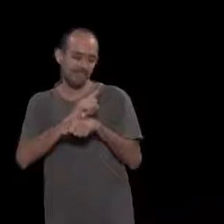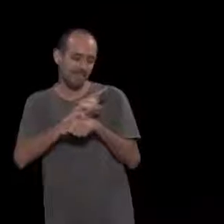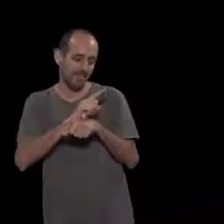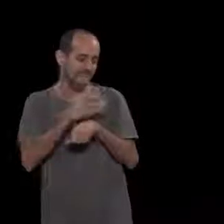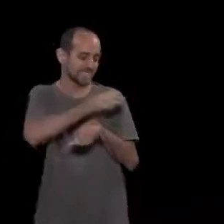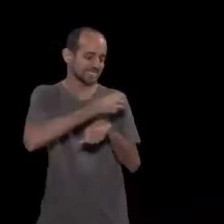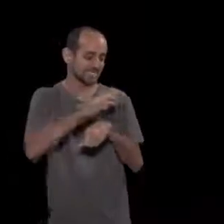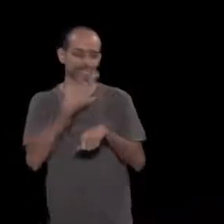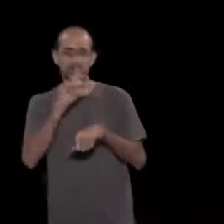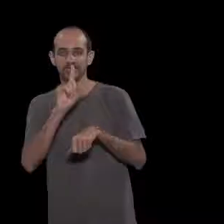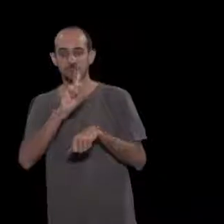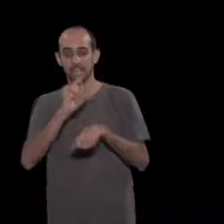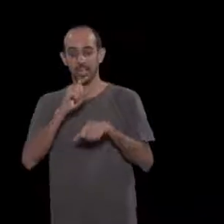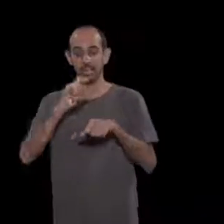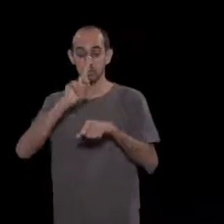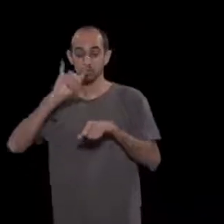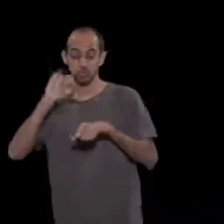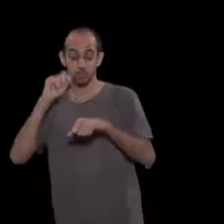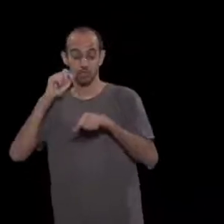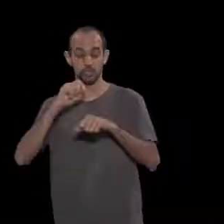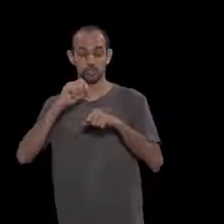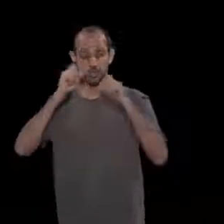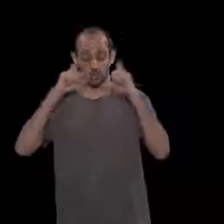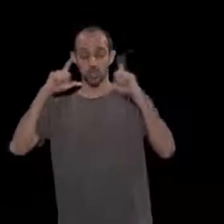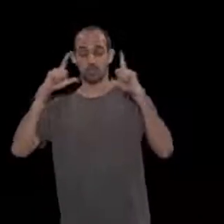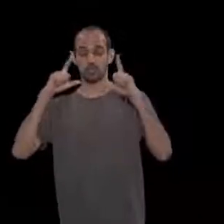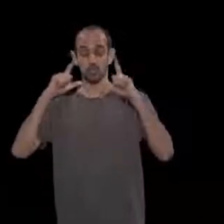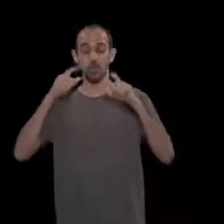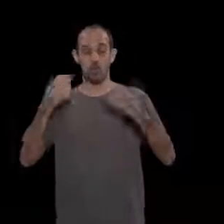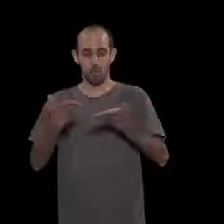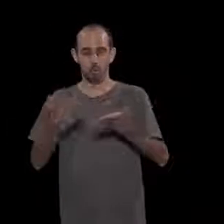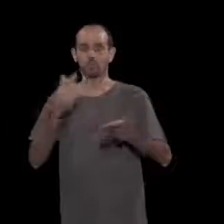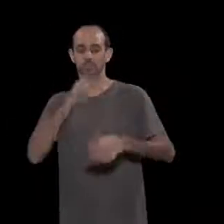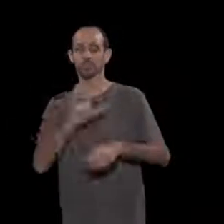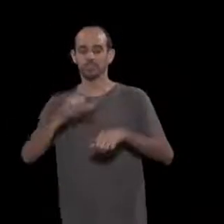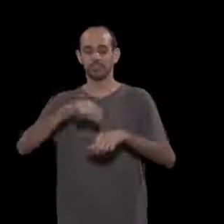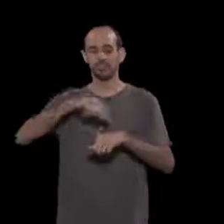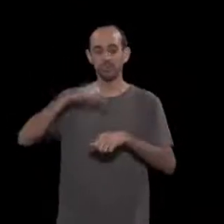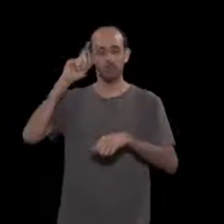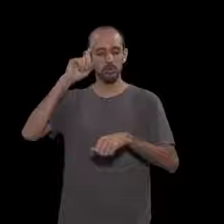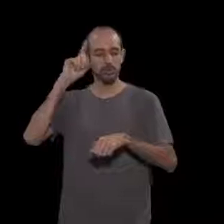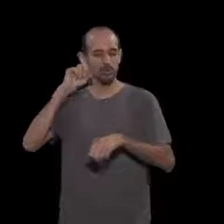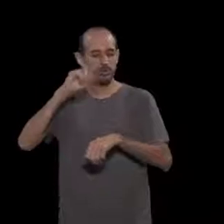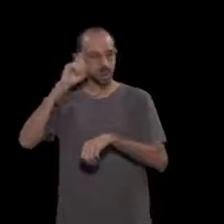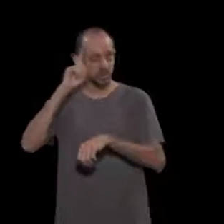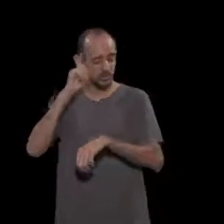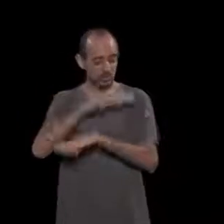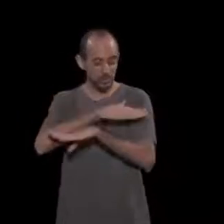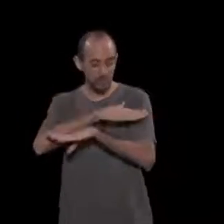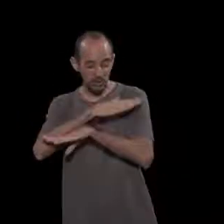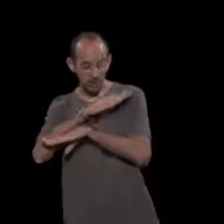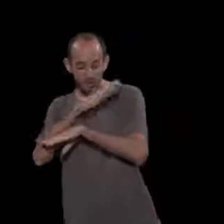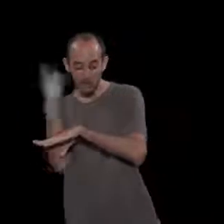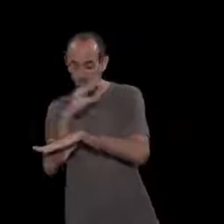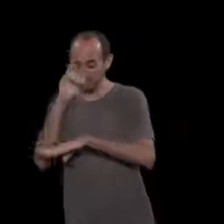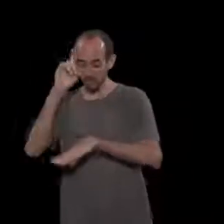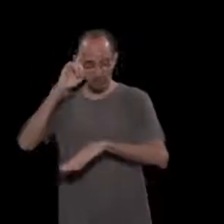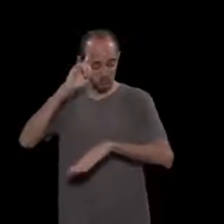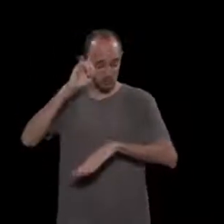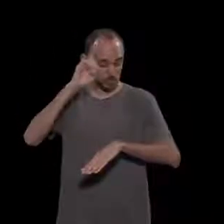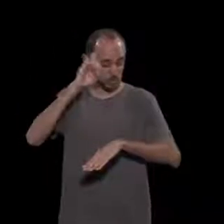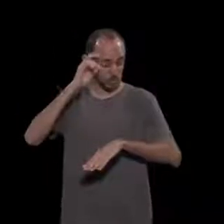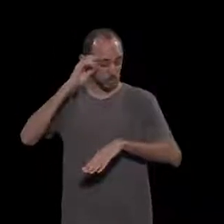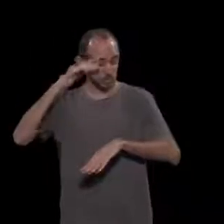No dia seguinte, o cachorro acordou com uma decisão. Hoje pego meu rabo de qualquer jeito. E passou ali o dia todo atrás do rabo. Não passou só um dia não, passou